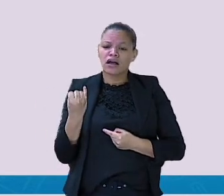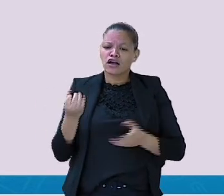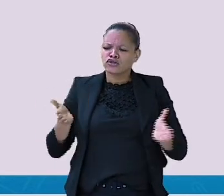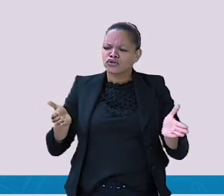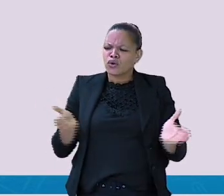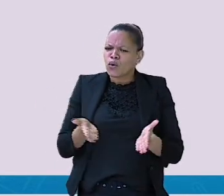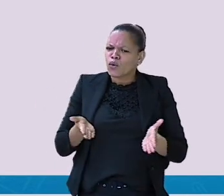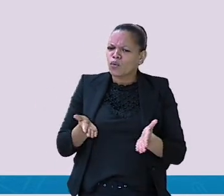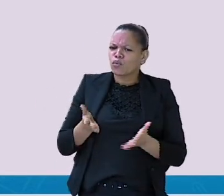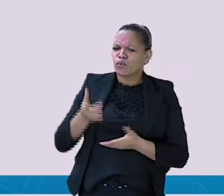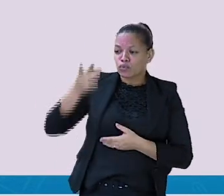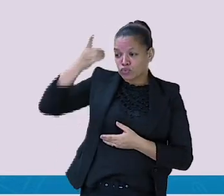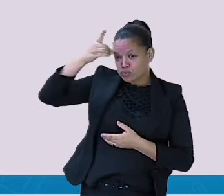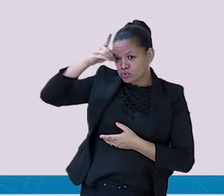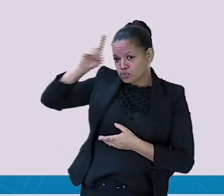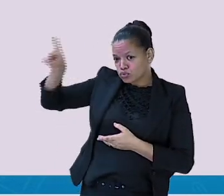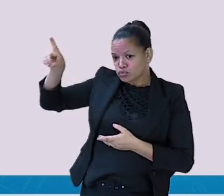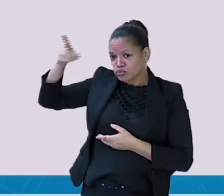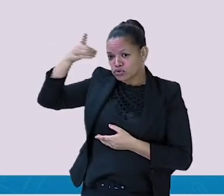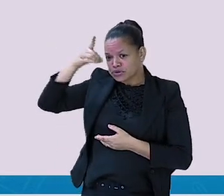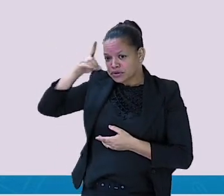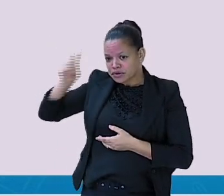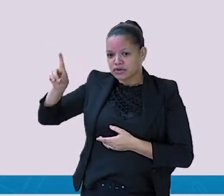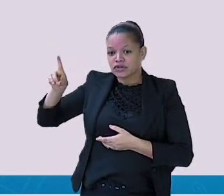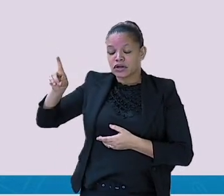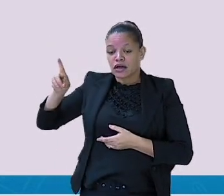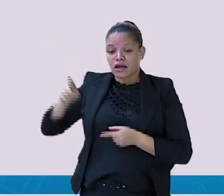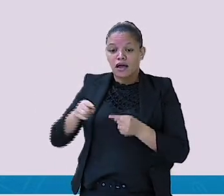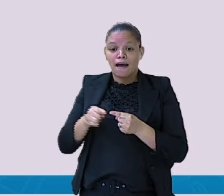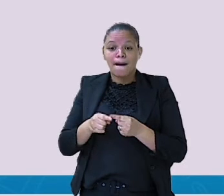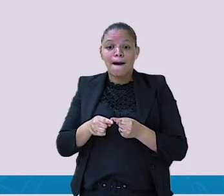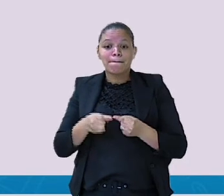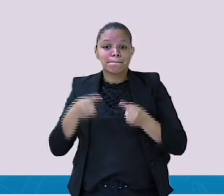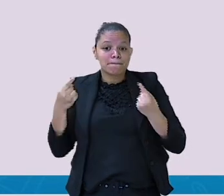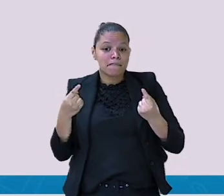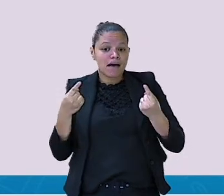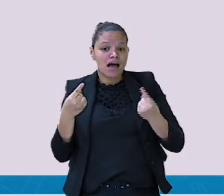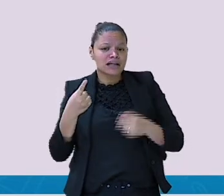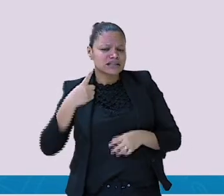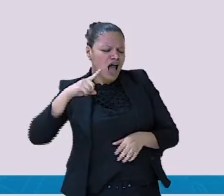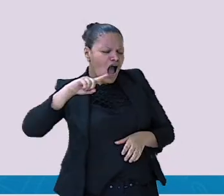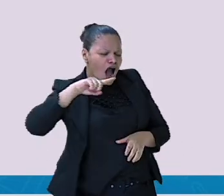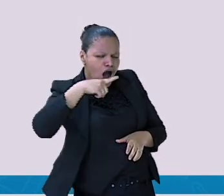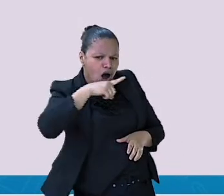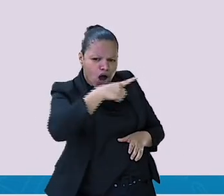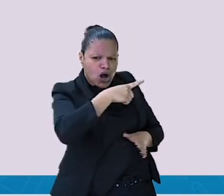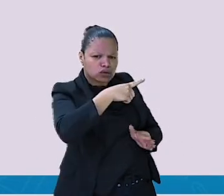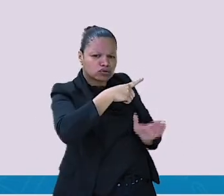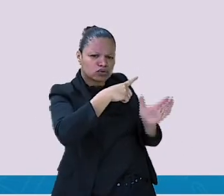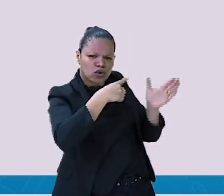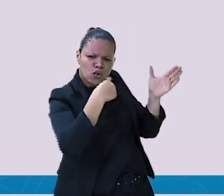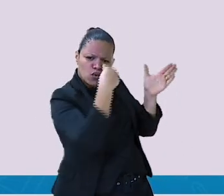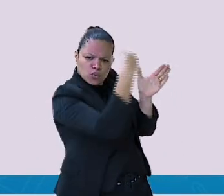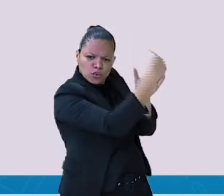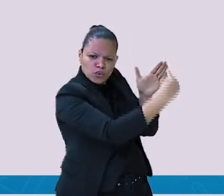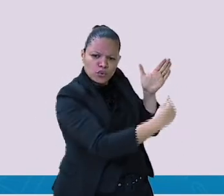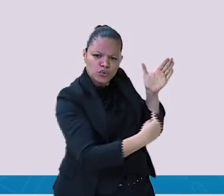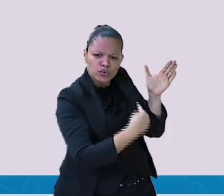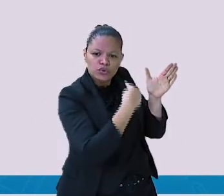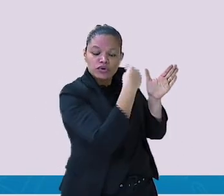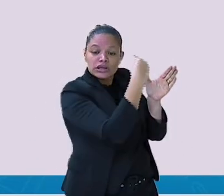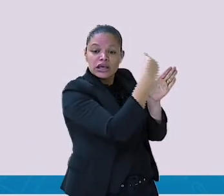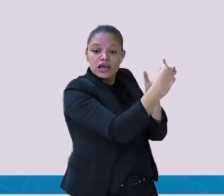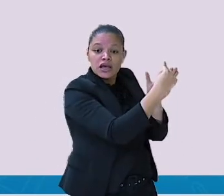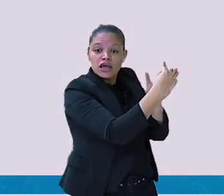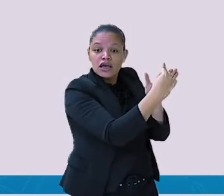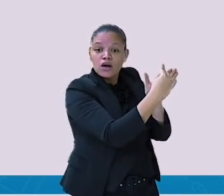desse ciclo da cana-de-açúcar, ele teve uma relevância muito grande, porque ele fez com que o país, depois de muito tempo,